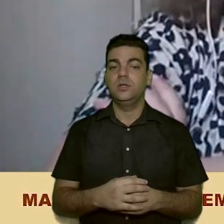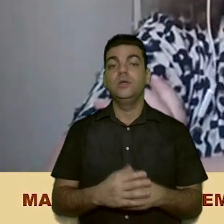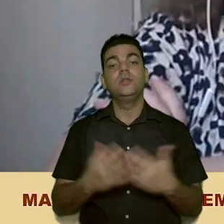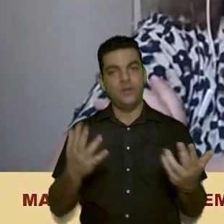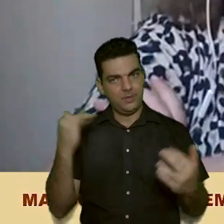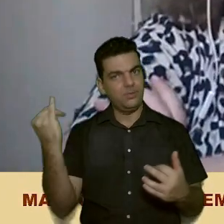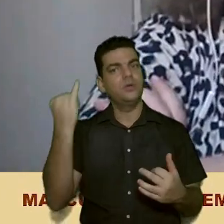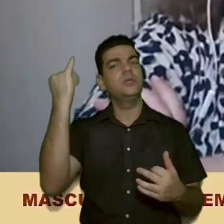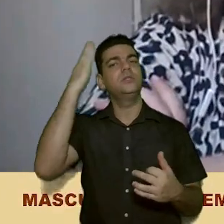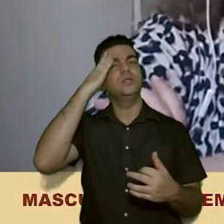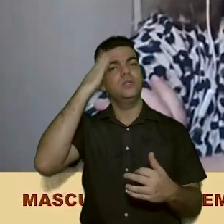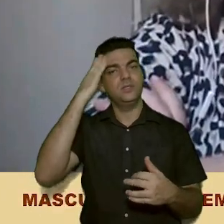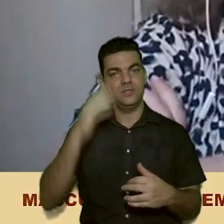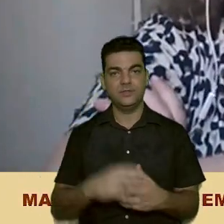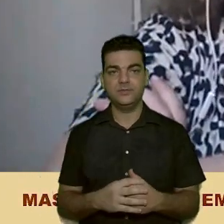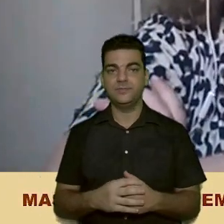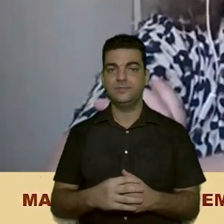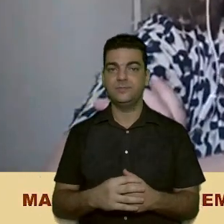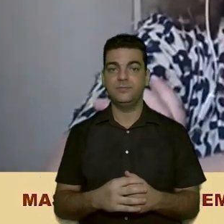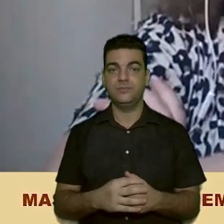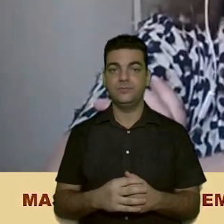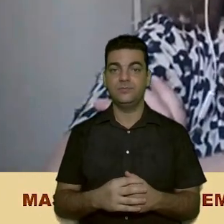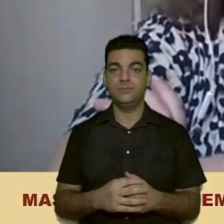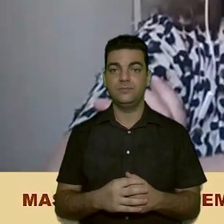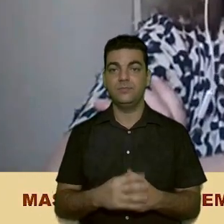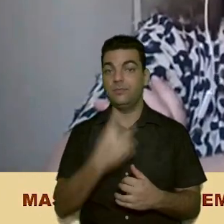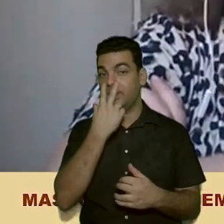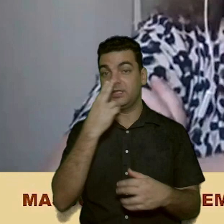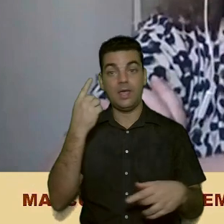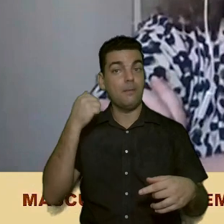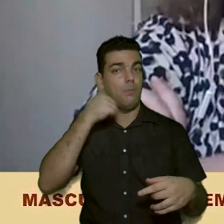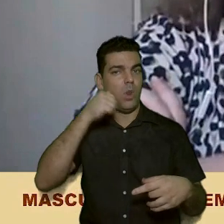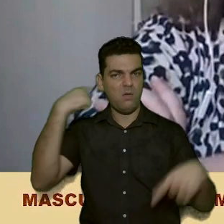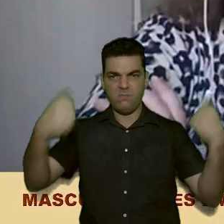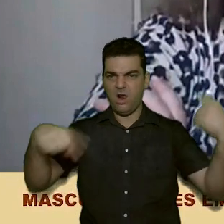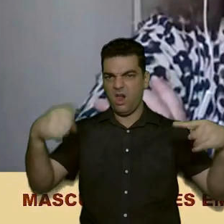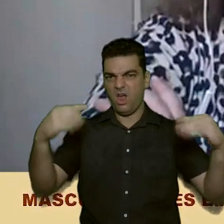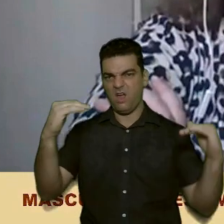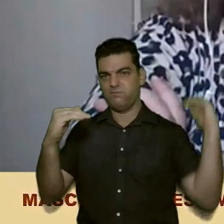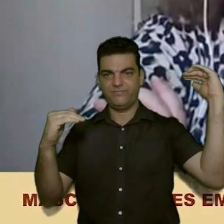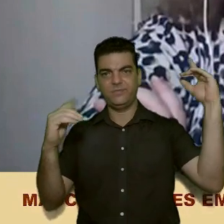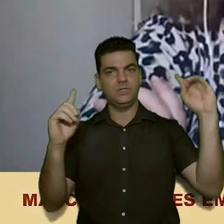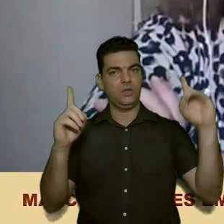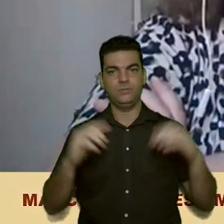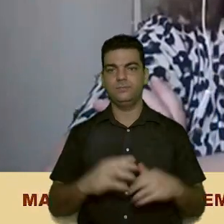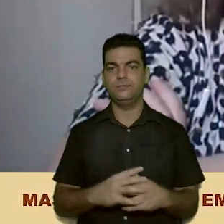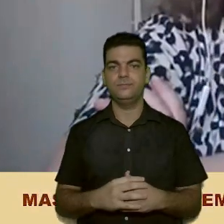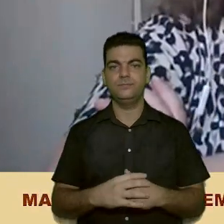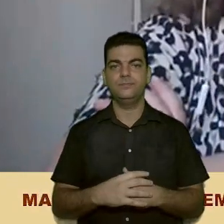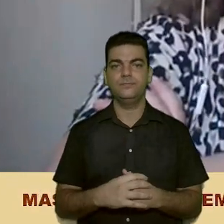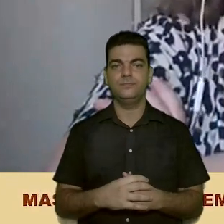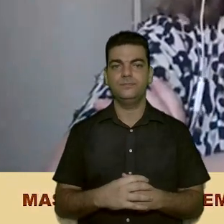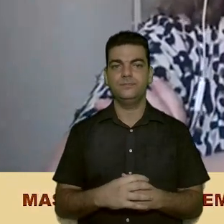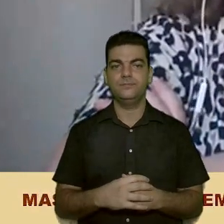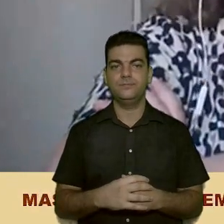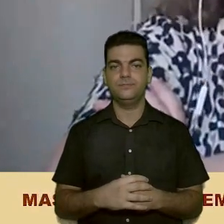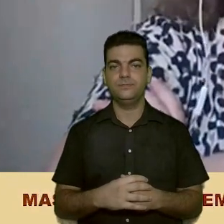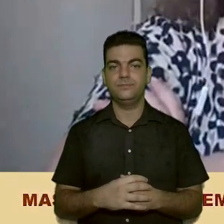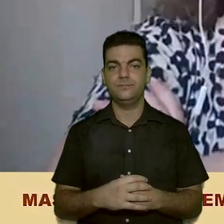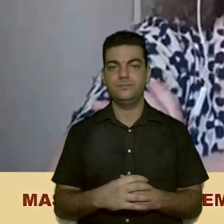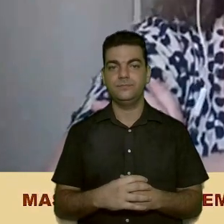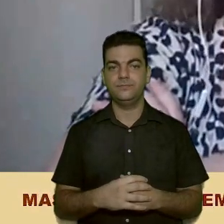tudo isso. Então entender essa pequena diferença também tira um pouco aí né, uma visão distorcida